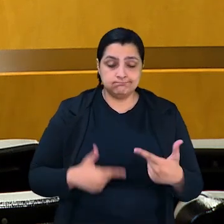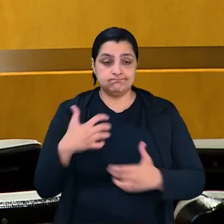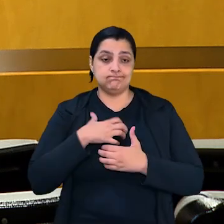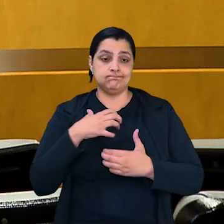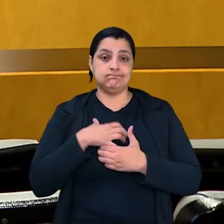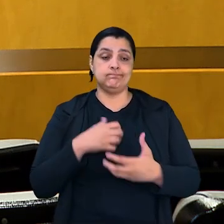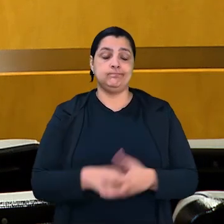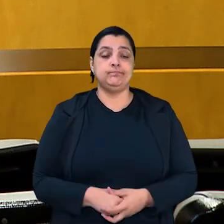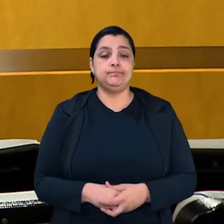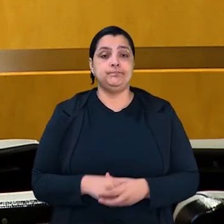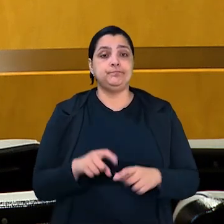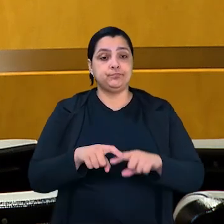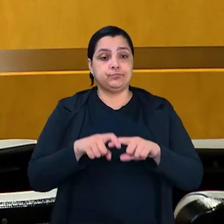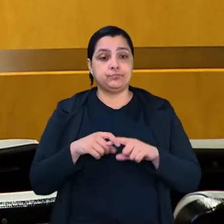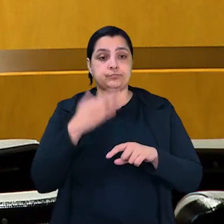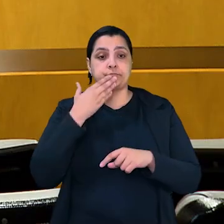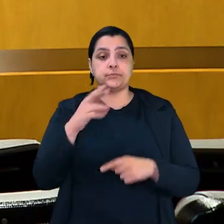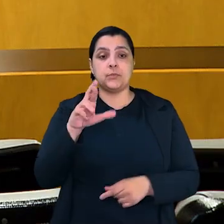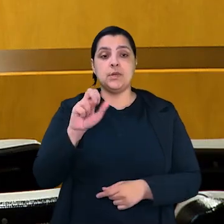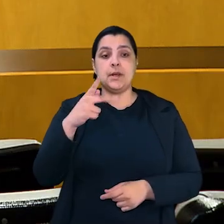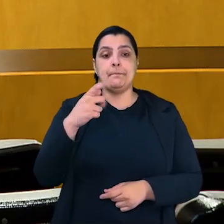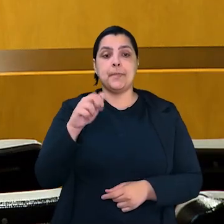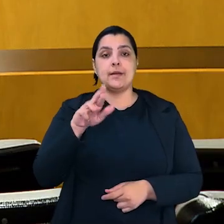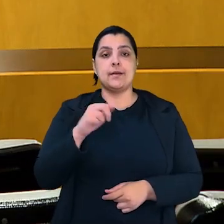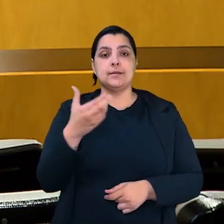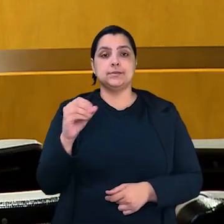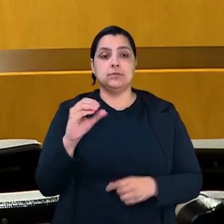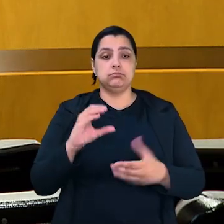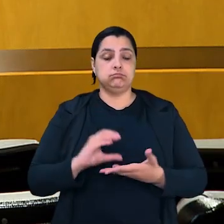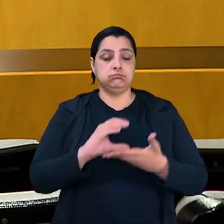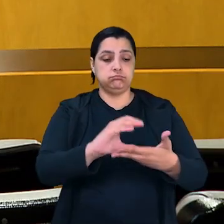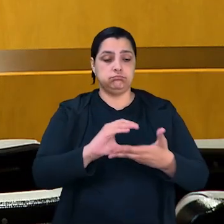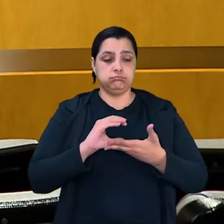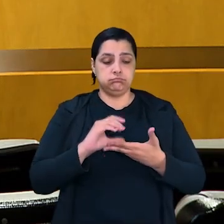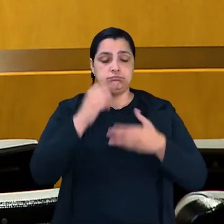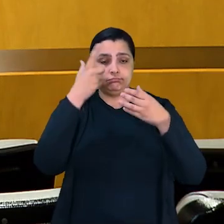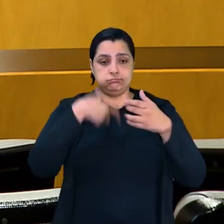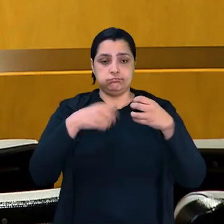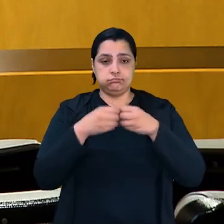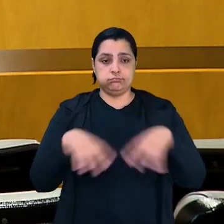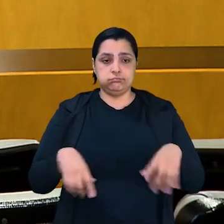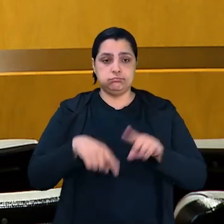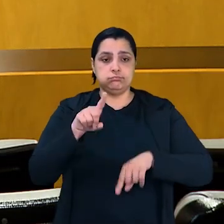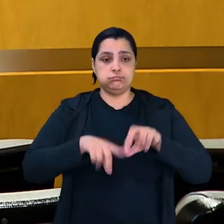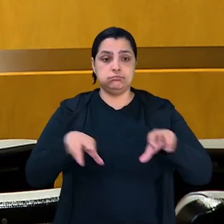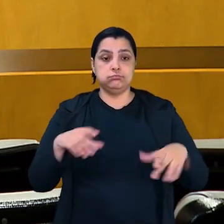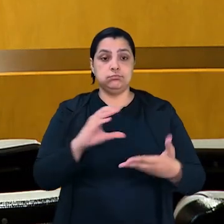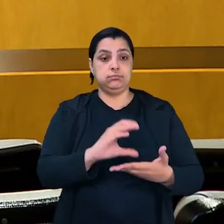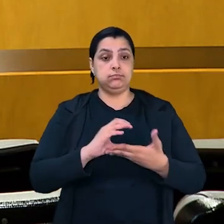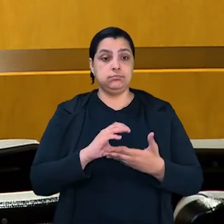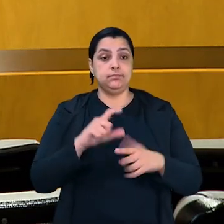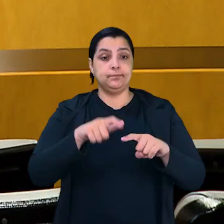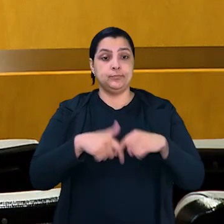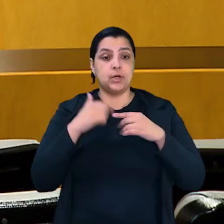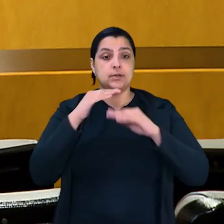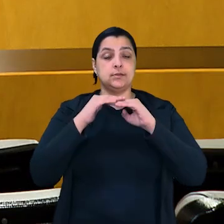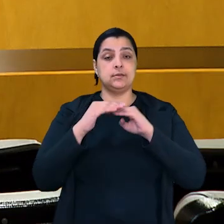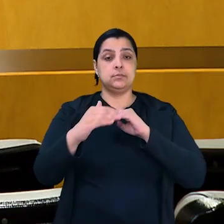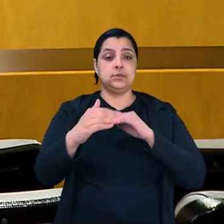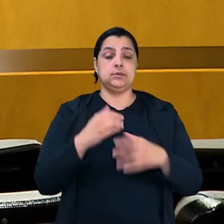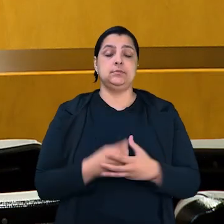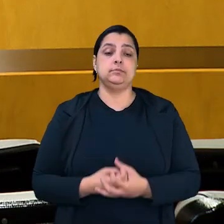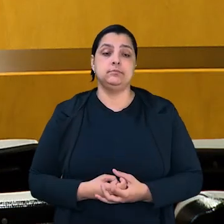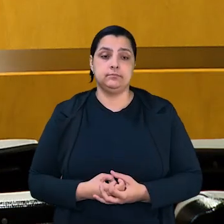das condições de trabalho. Por isso, pediu reparação por danos morais, materiais e indenização correspondente